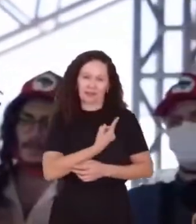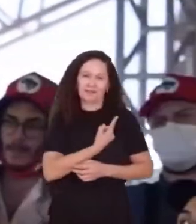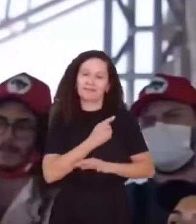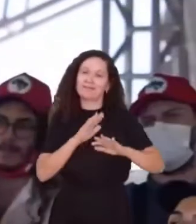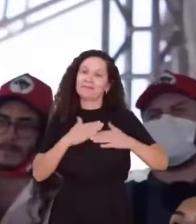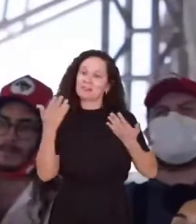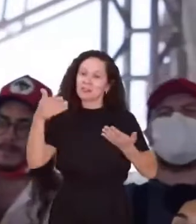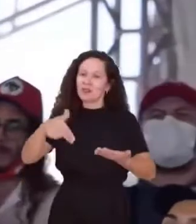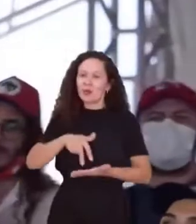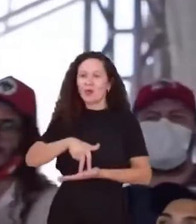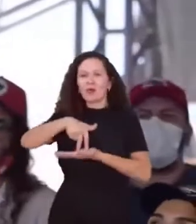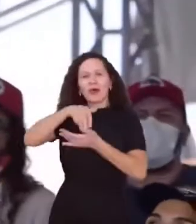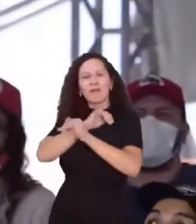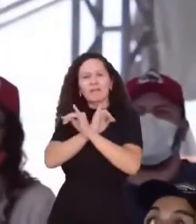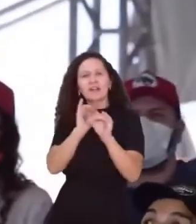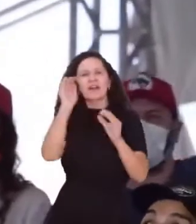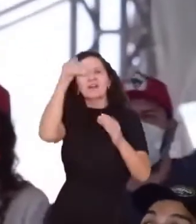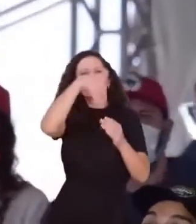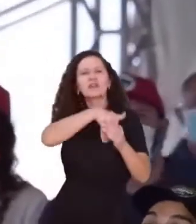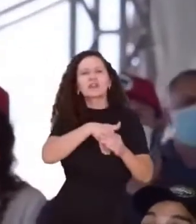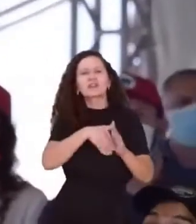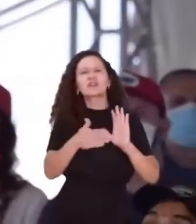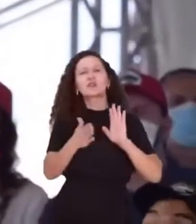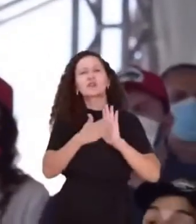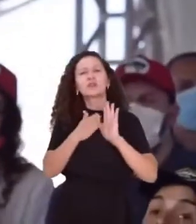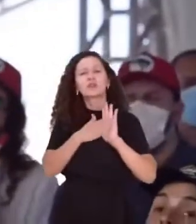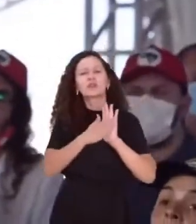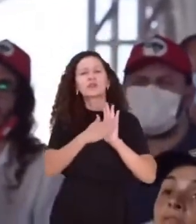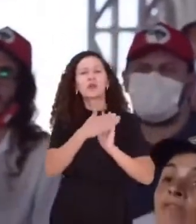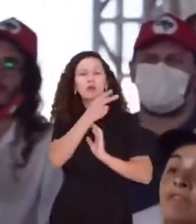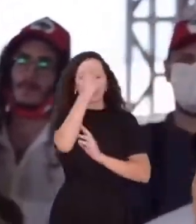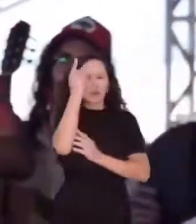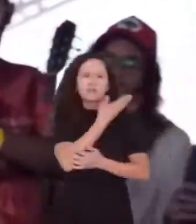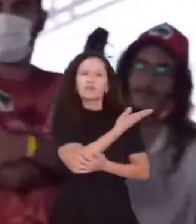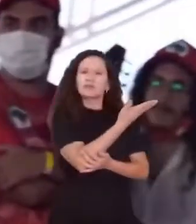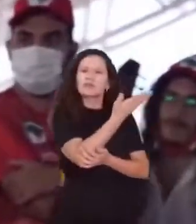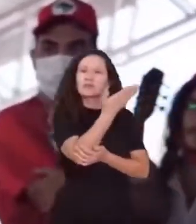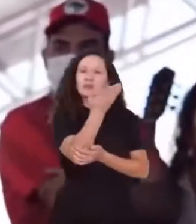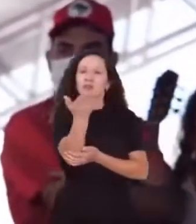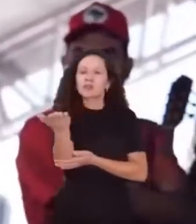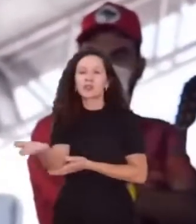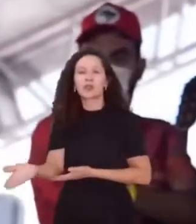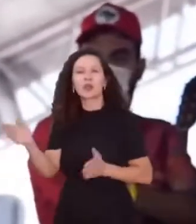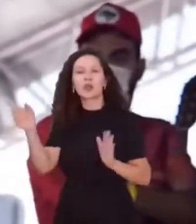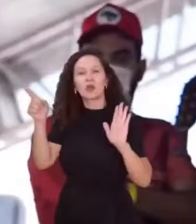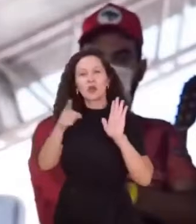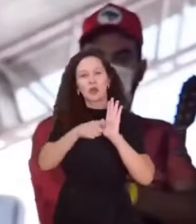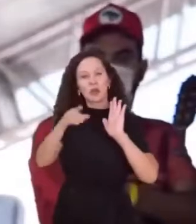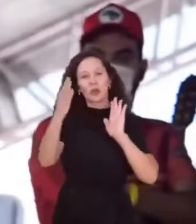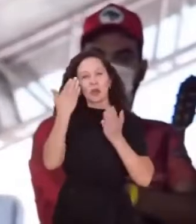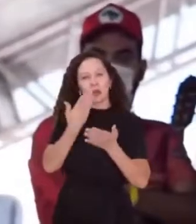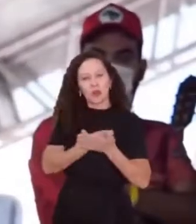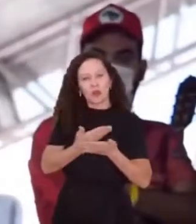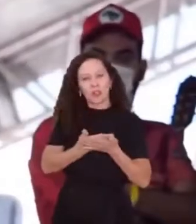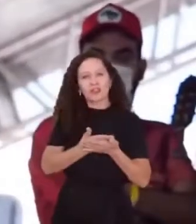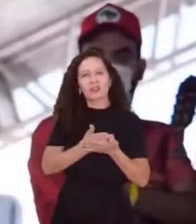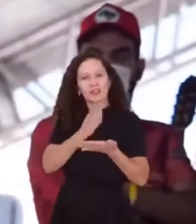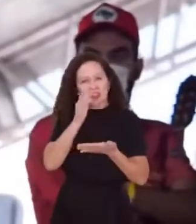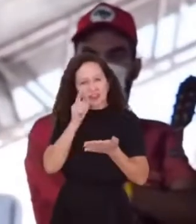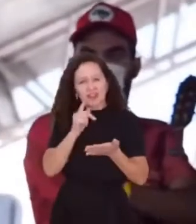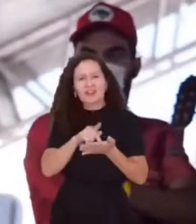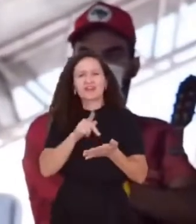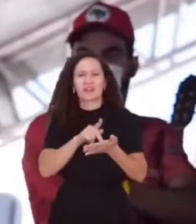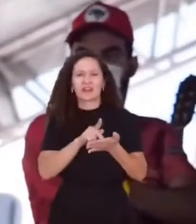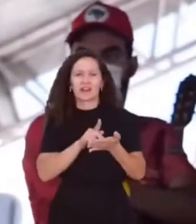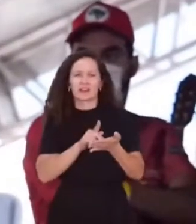votação. Quem de vocês se compromete a organizar o comitê popular no seu